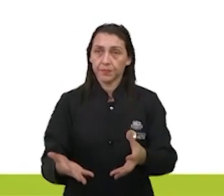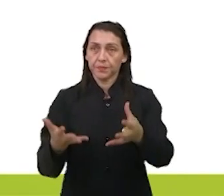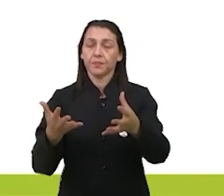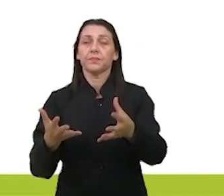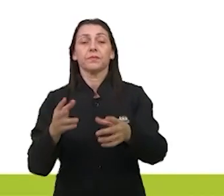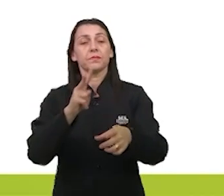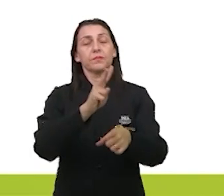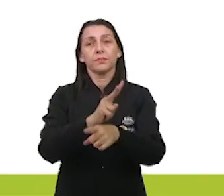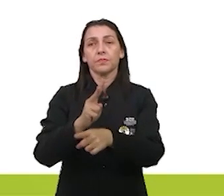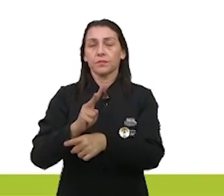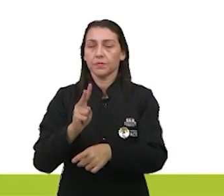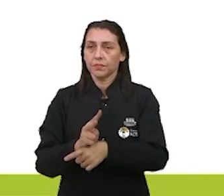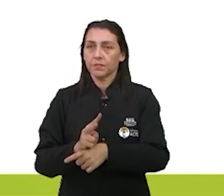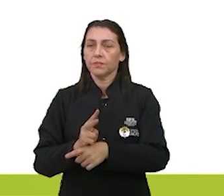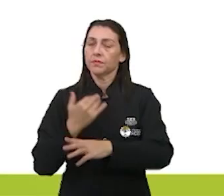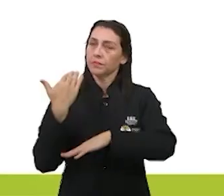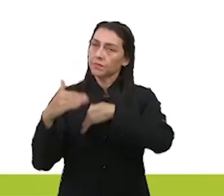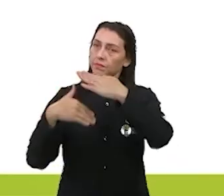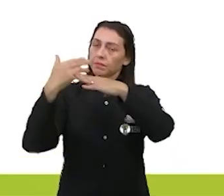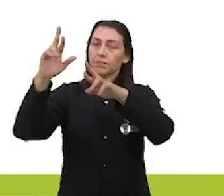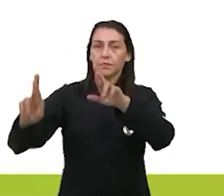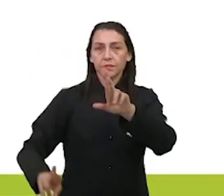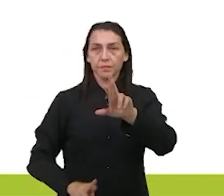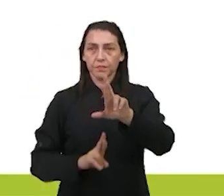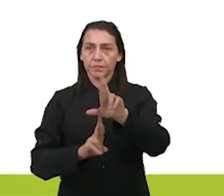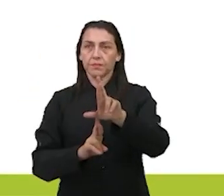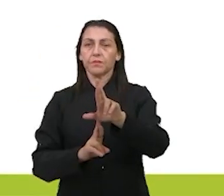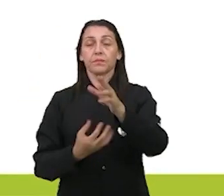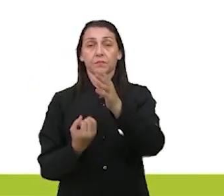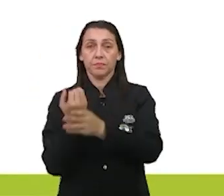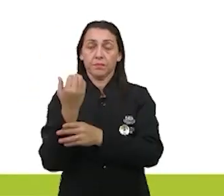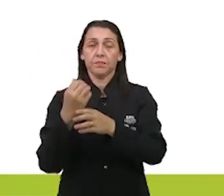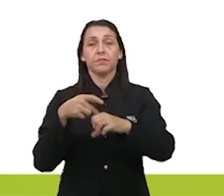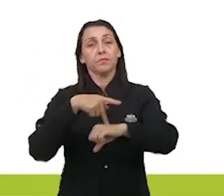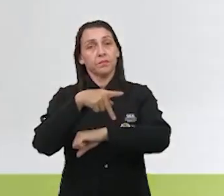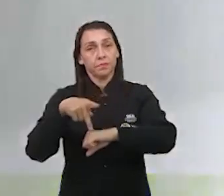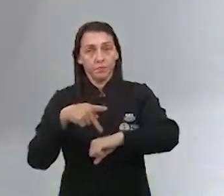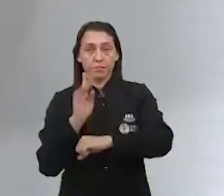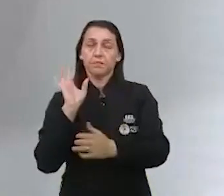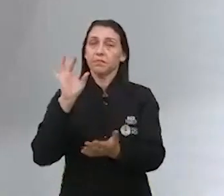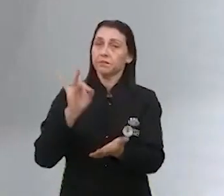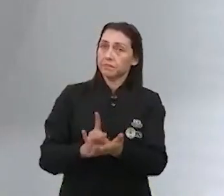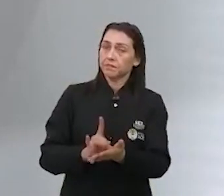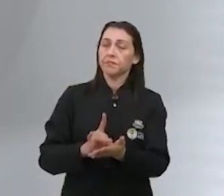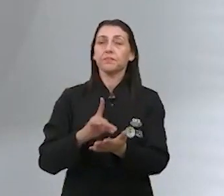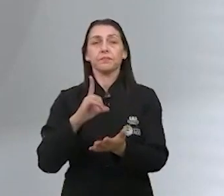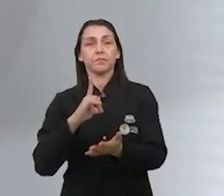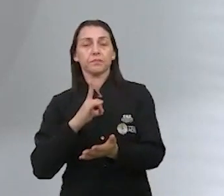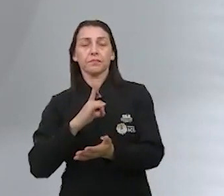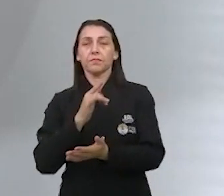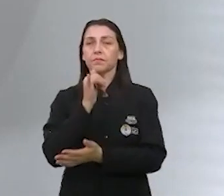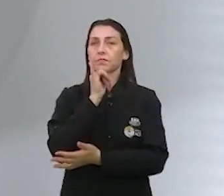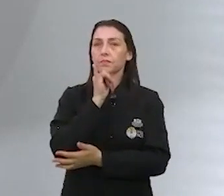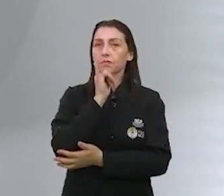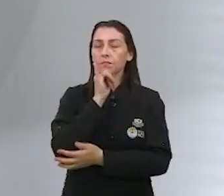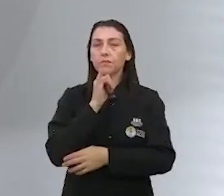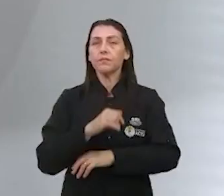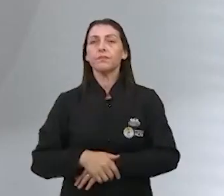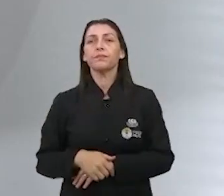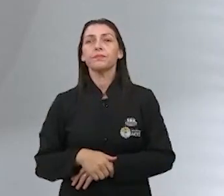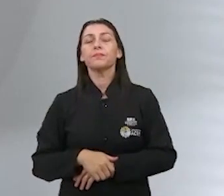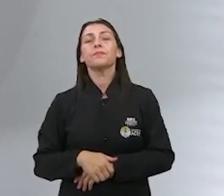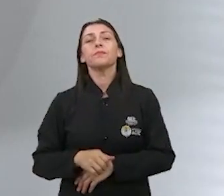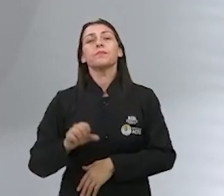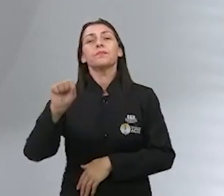de conservação e desenvolvimento sustentável estão surgindo em todo o país. Isso é fato. Nós temos, por exemplo, no